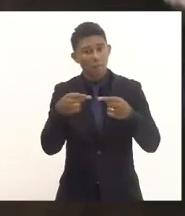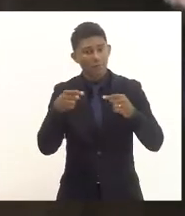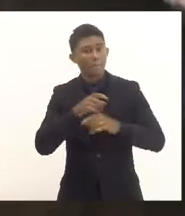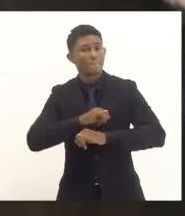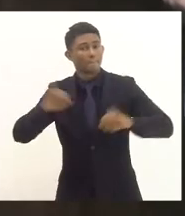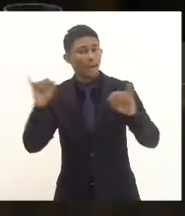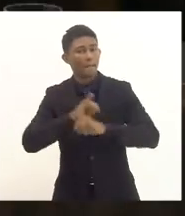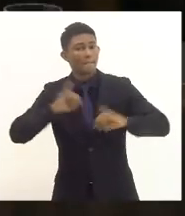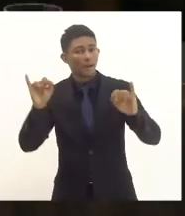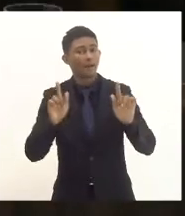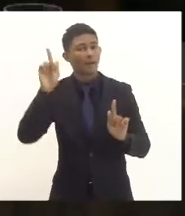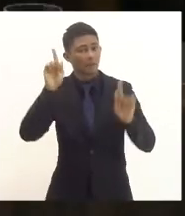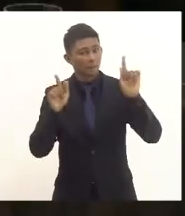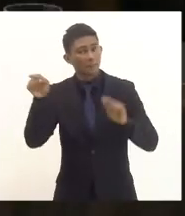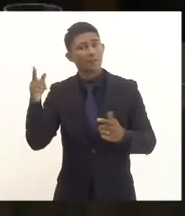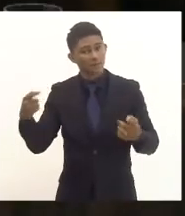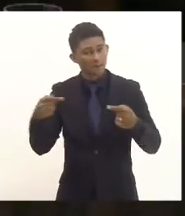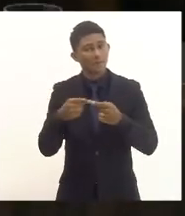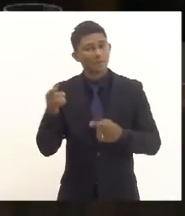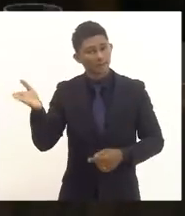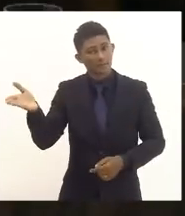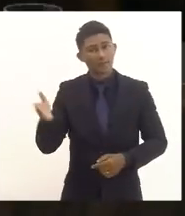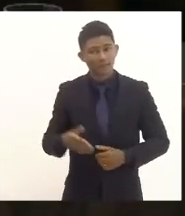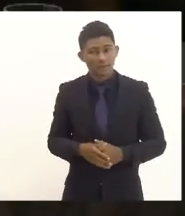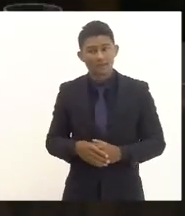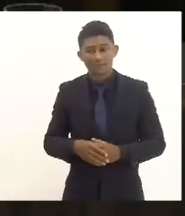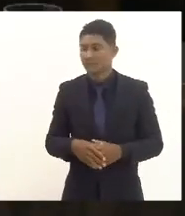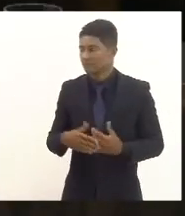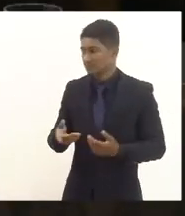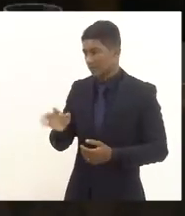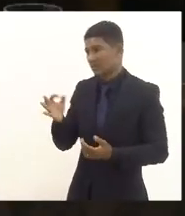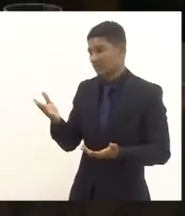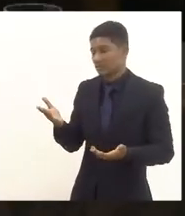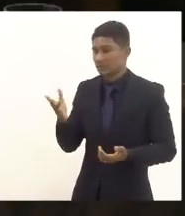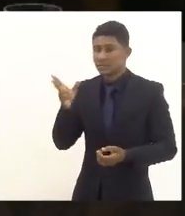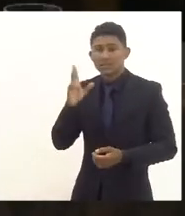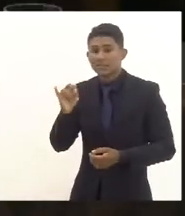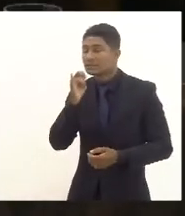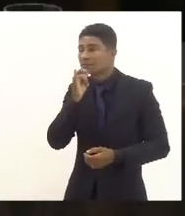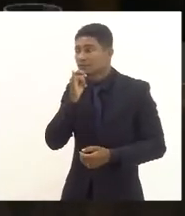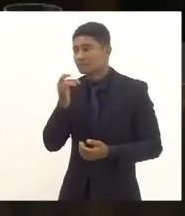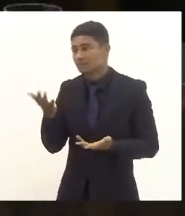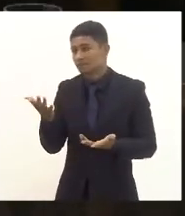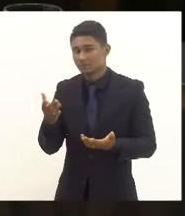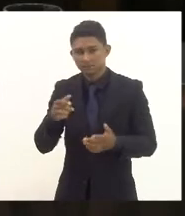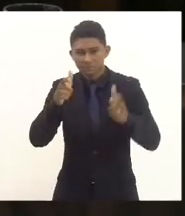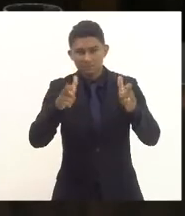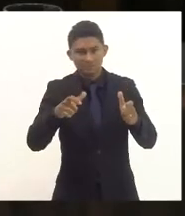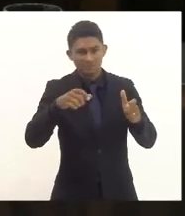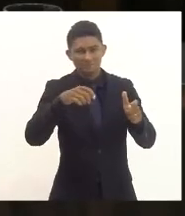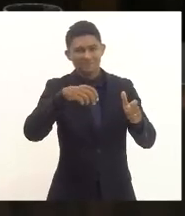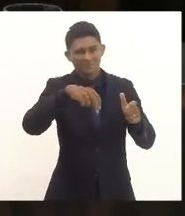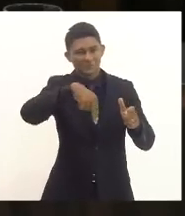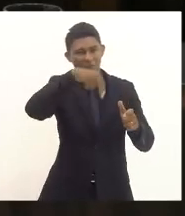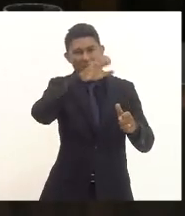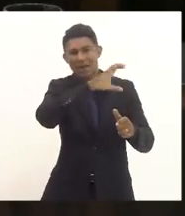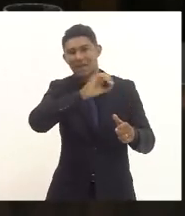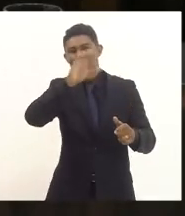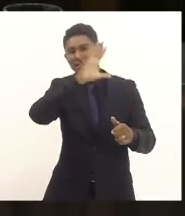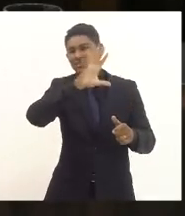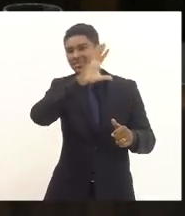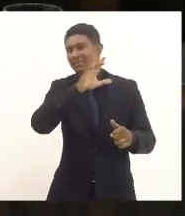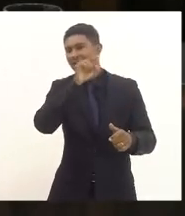que você como é que é se fosse assim ou Noroeste que a ré quem mais precisa de incentivo não pode